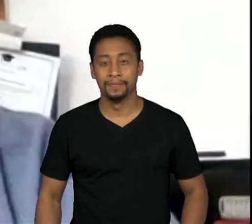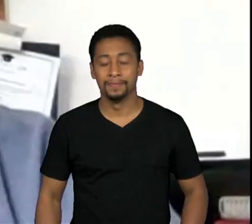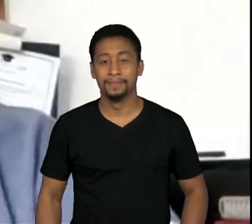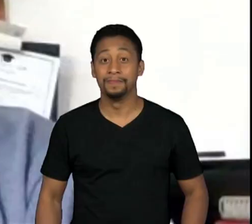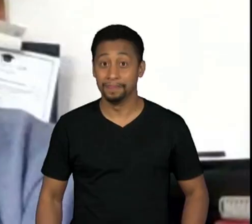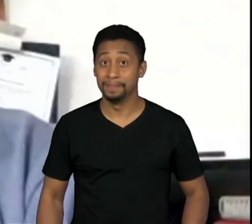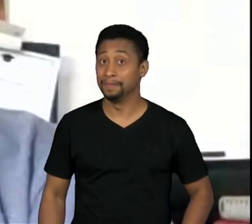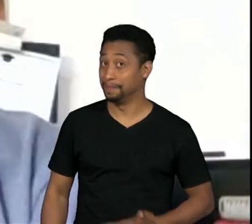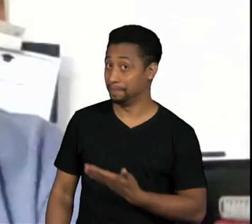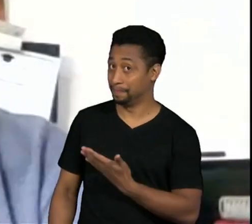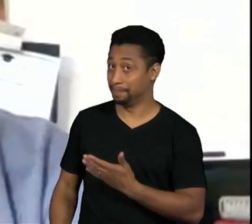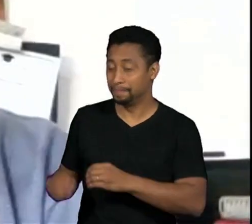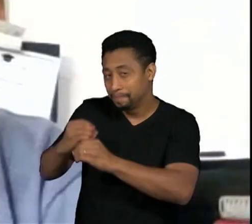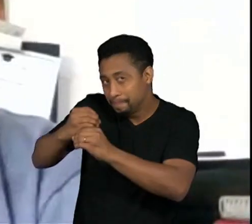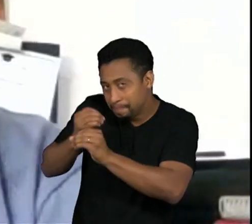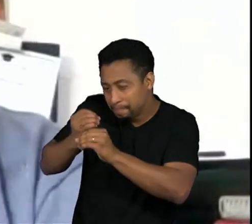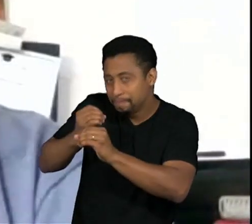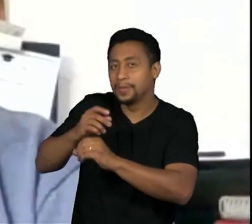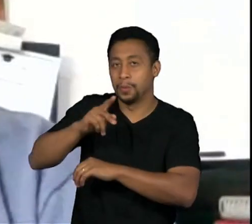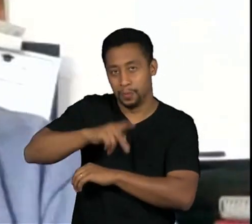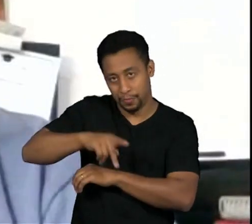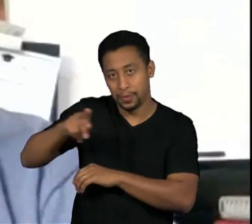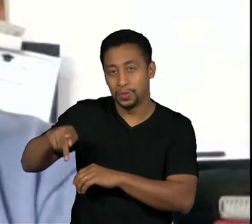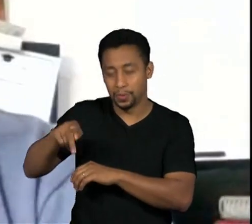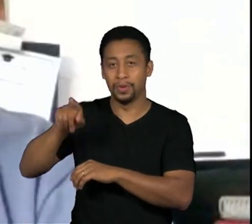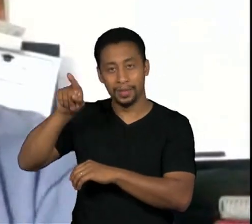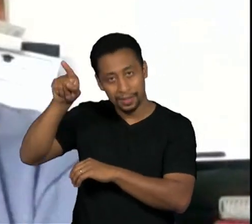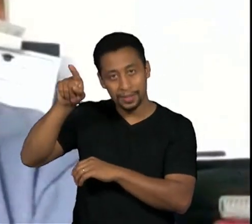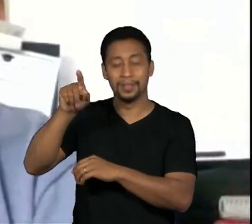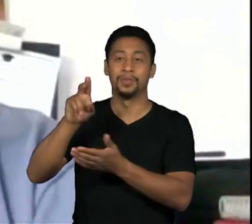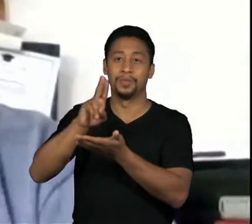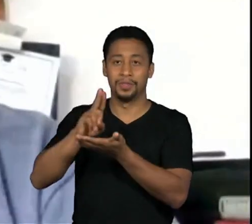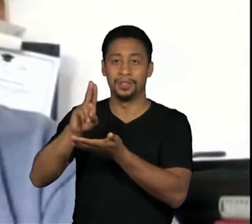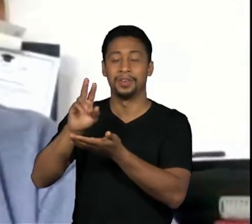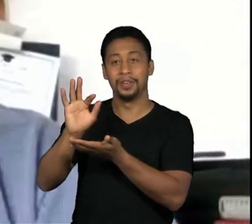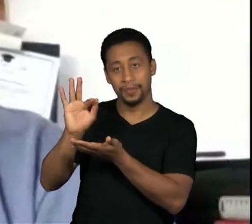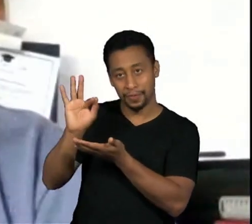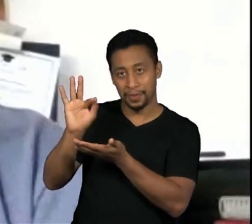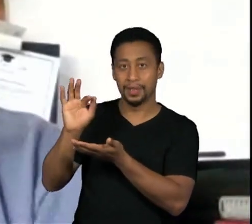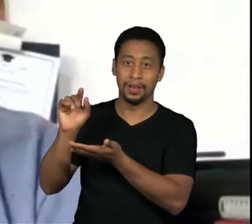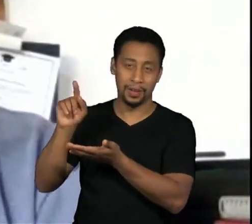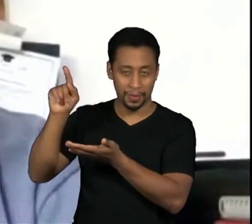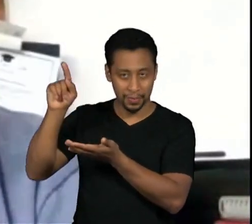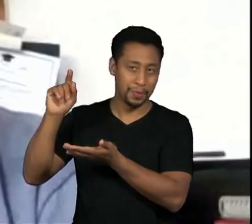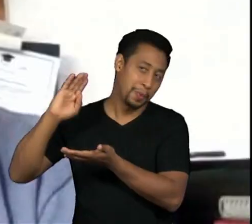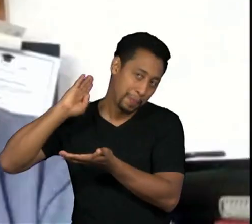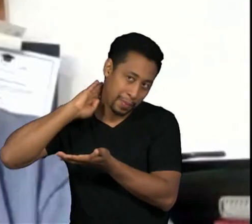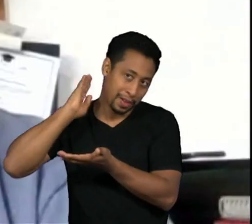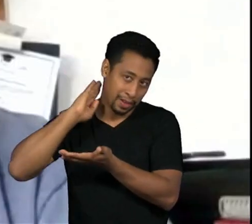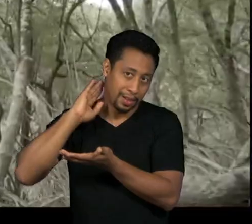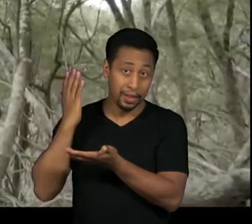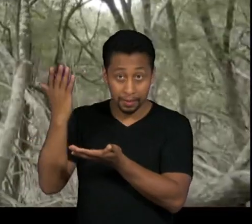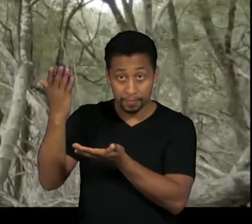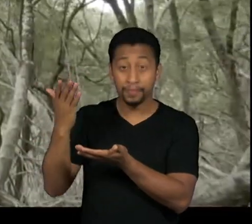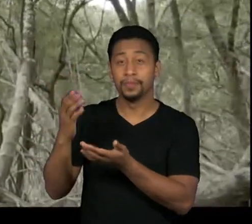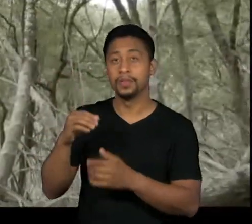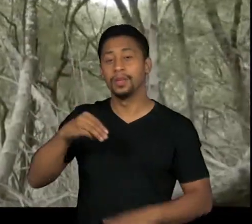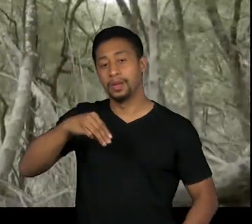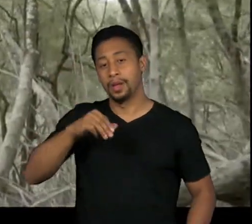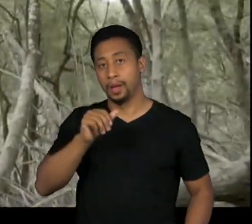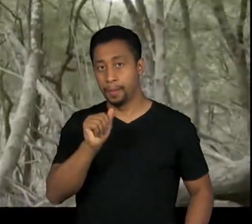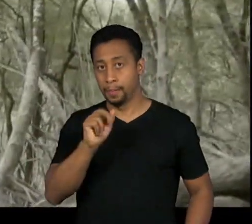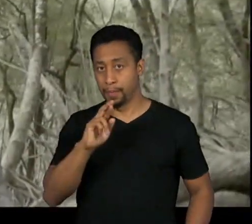O biólogo e professor da Universidade Federal do Pará, Marcos Fernandes, é o coordenador científico do Mangues